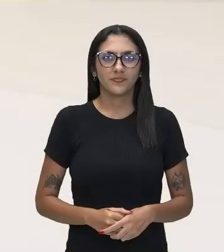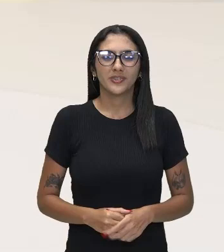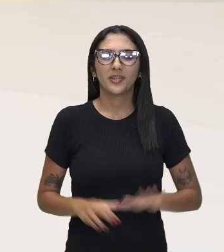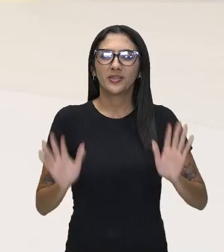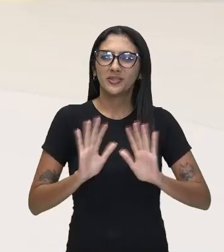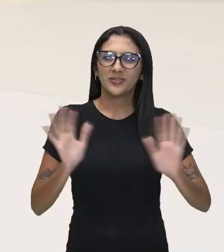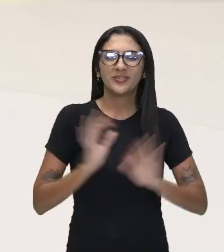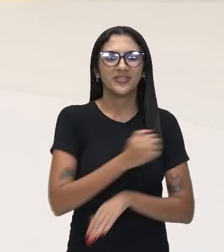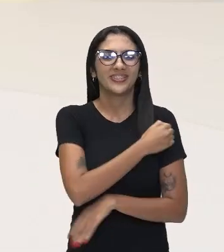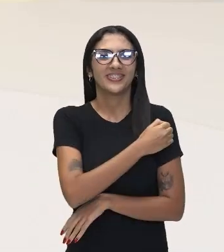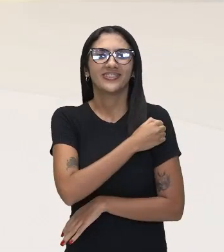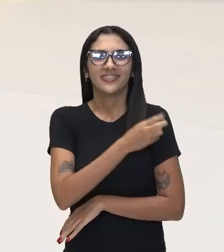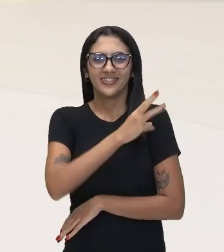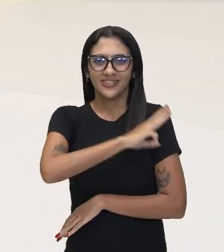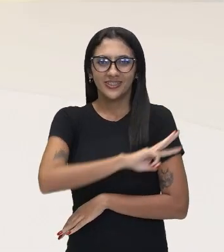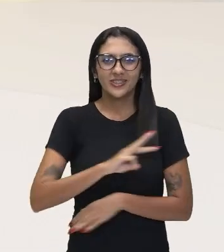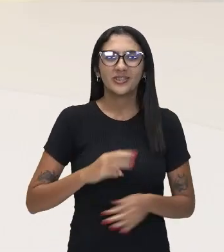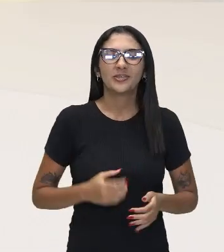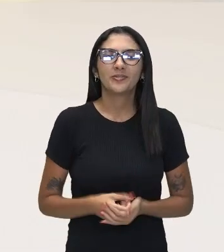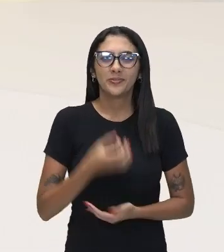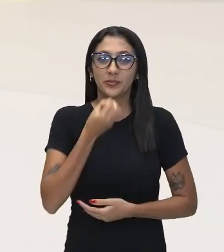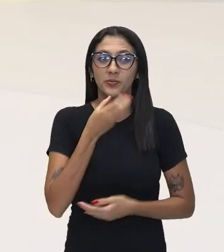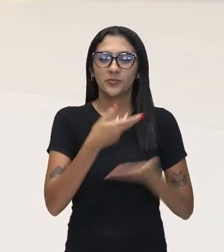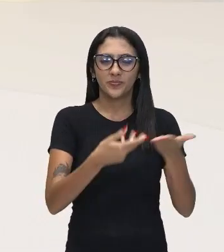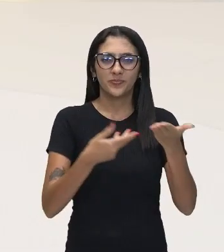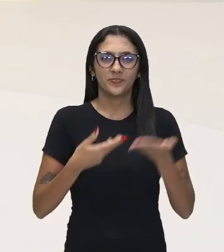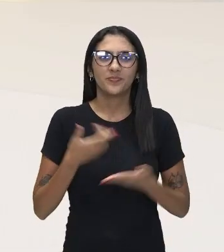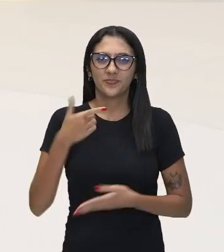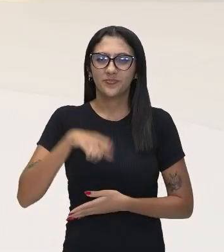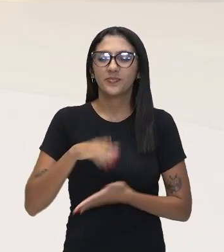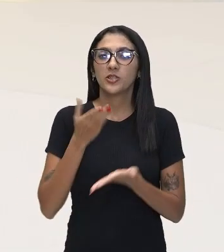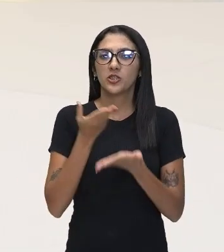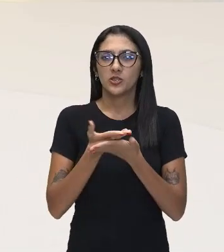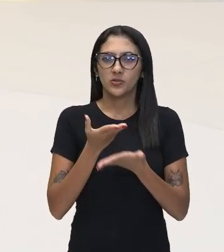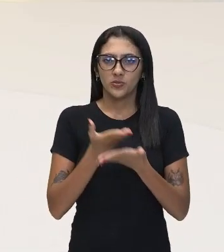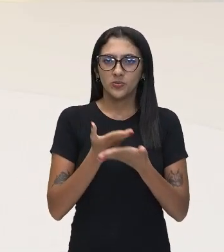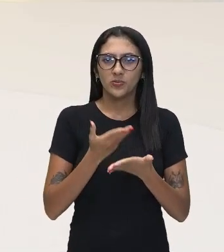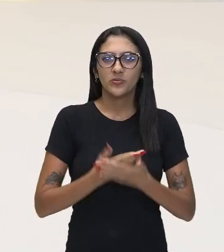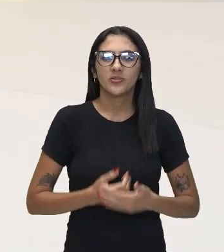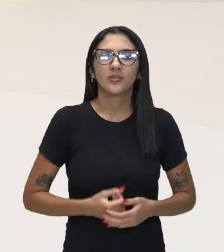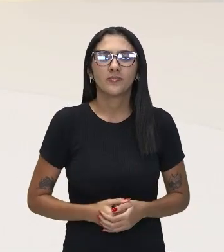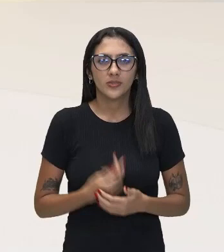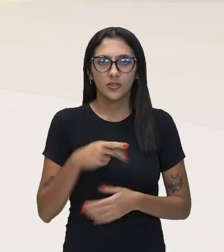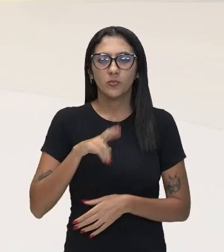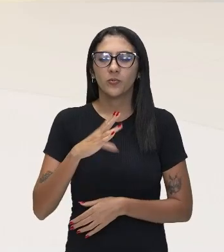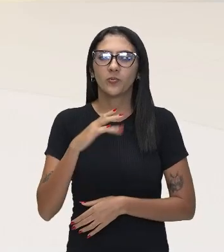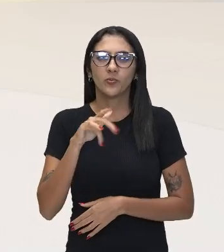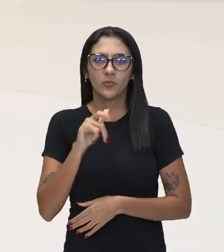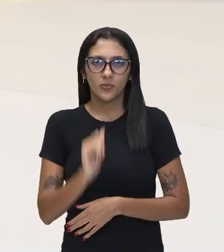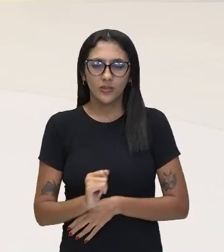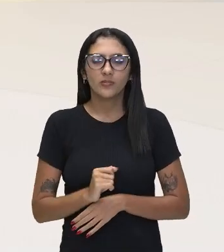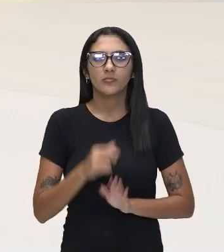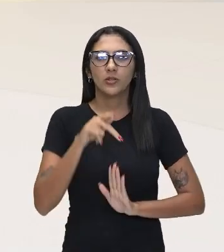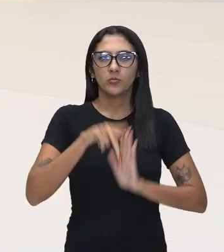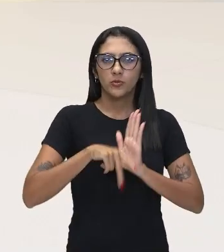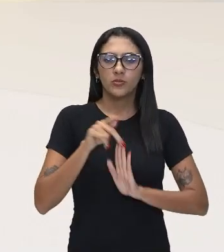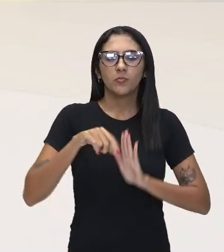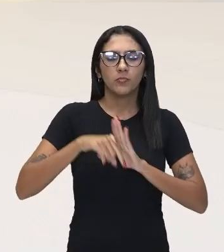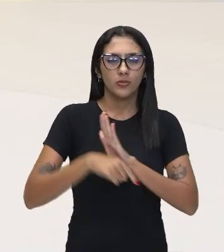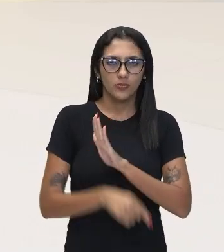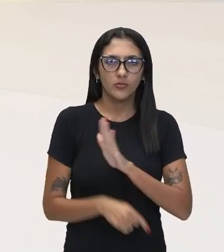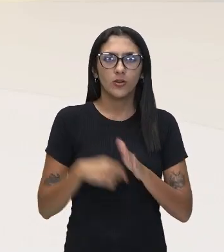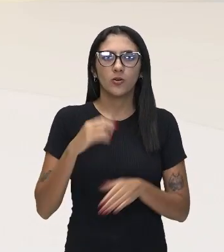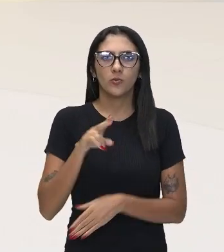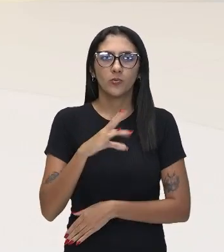Olá, turma da terceira série, sejam todos bem-vindos a mais uma aula da nossa UCA, a nossa unidade curricular de